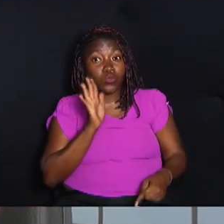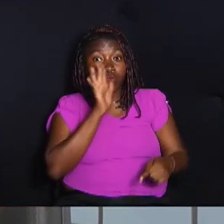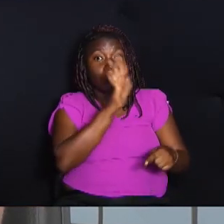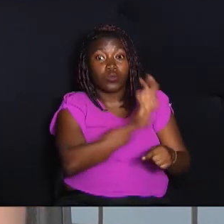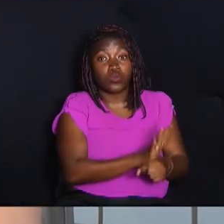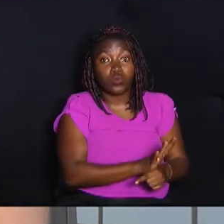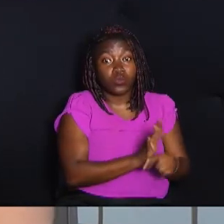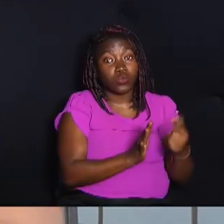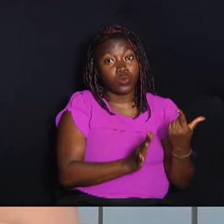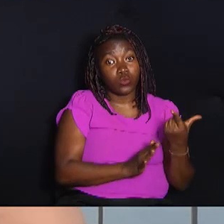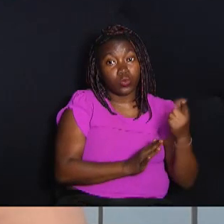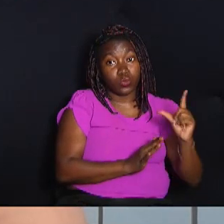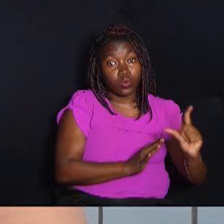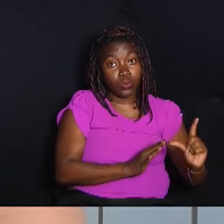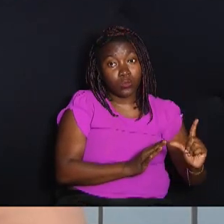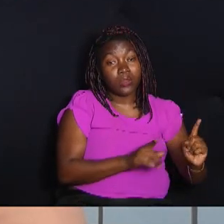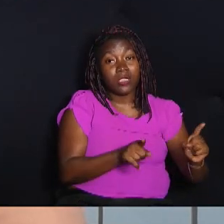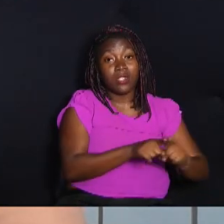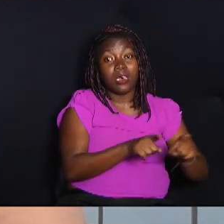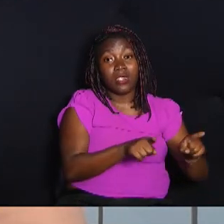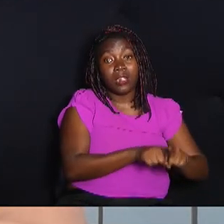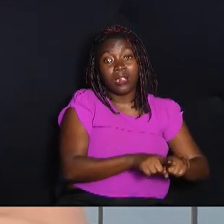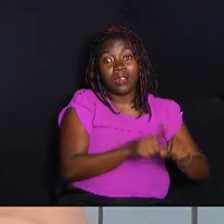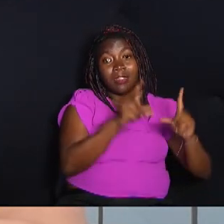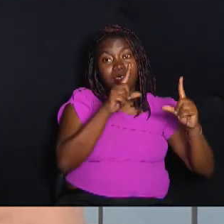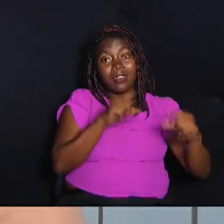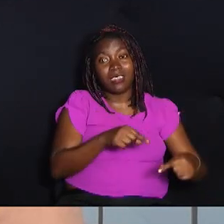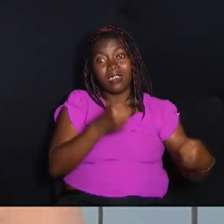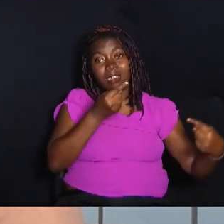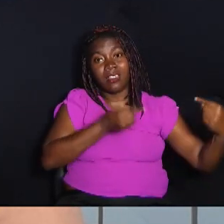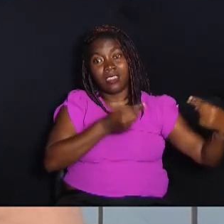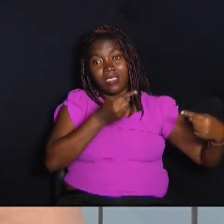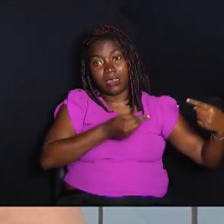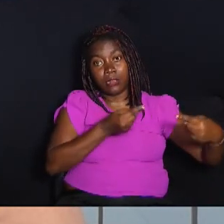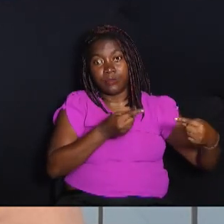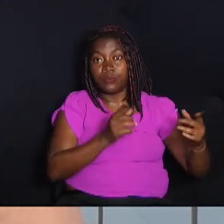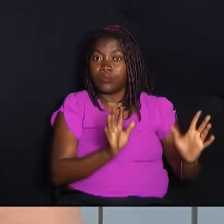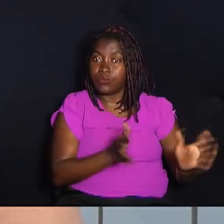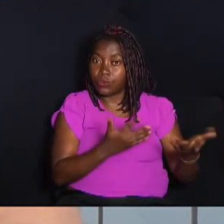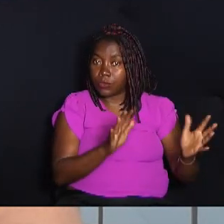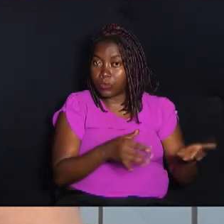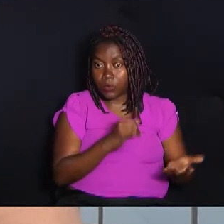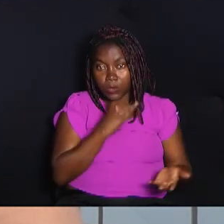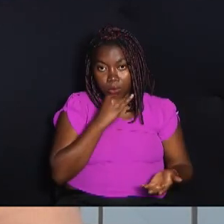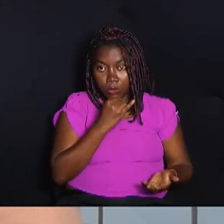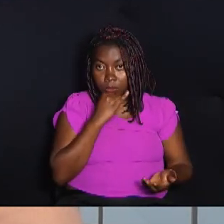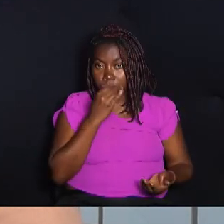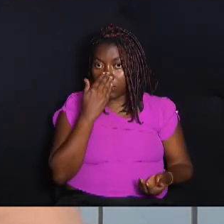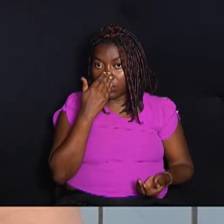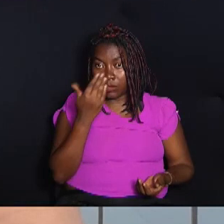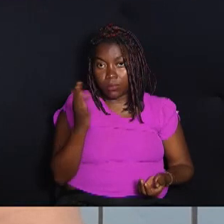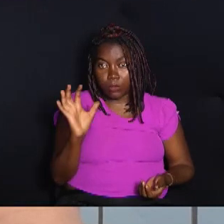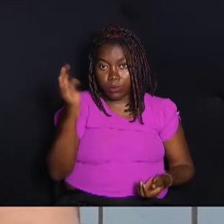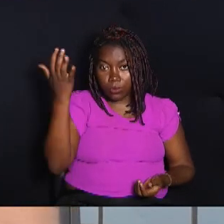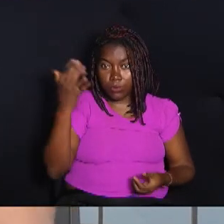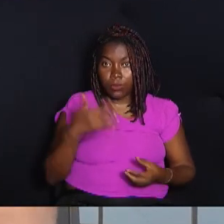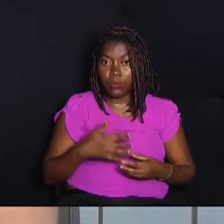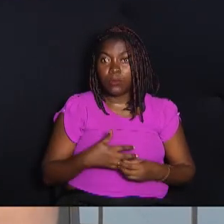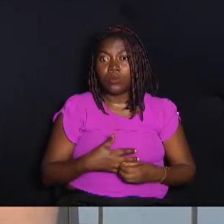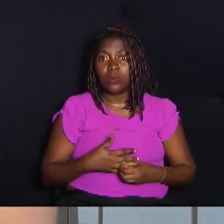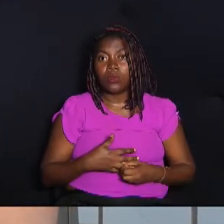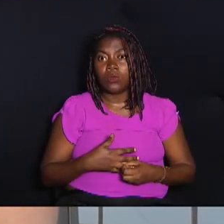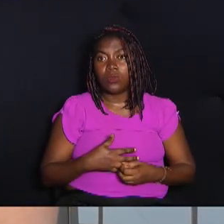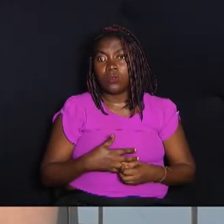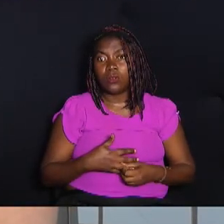outro e talvez diminuir as disputas. Estimular, por exemplo, diante de uma situação, não ser